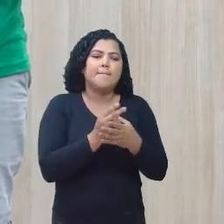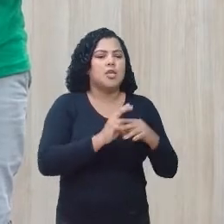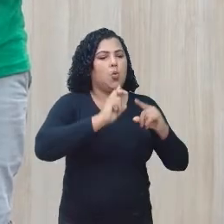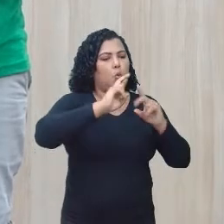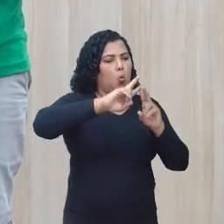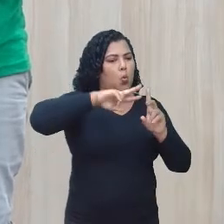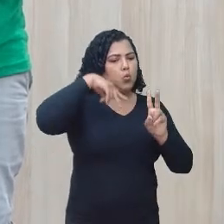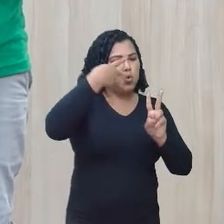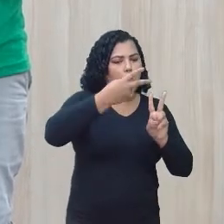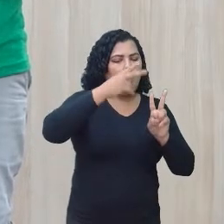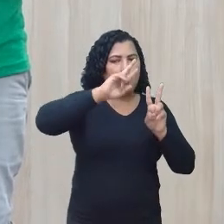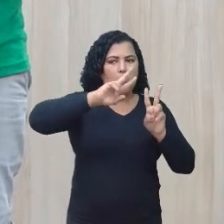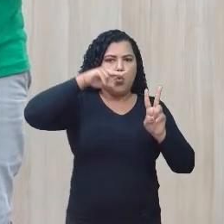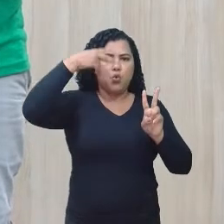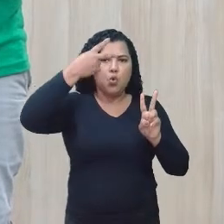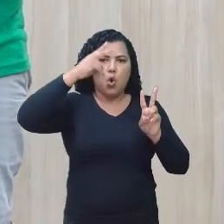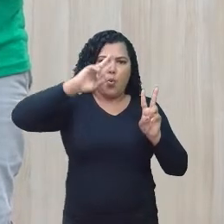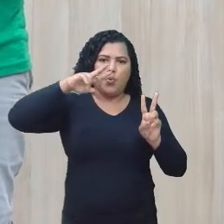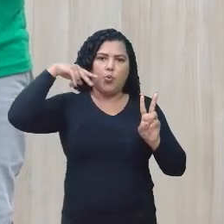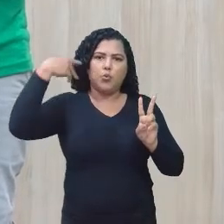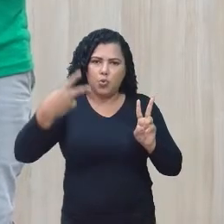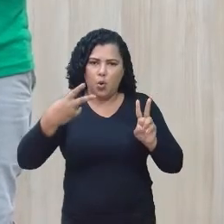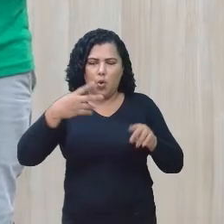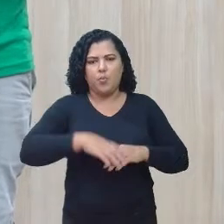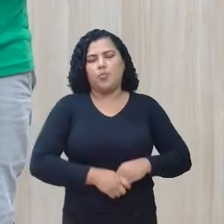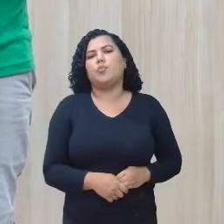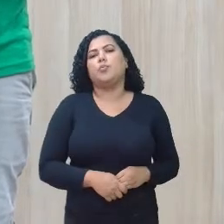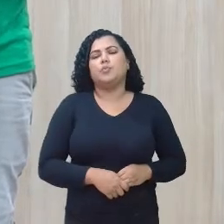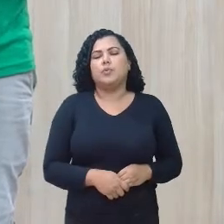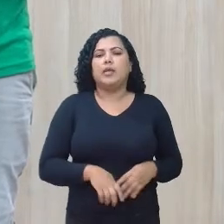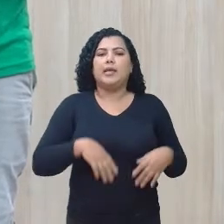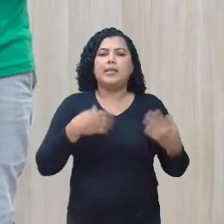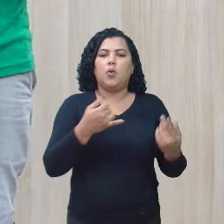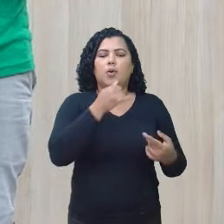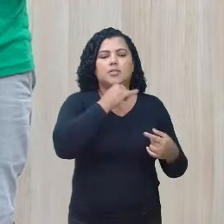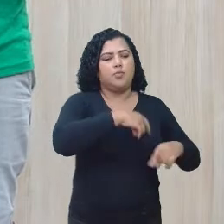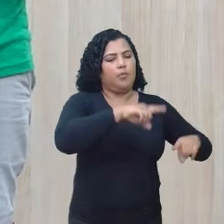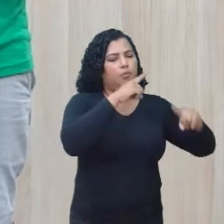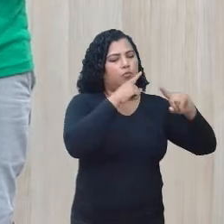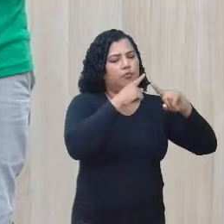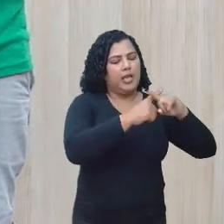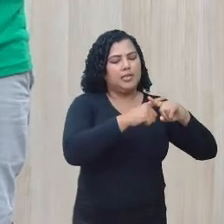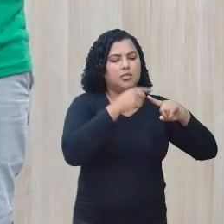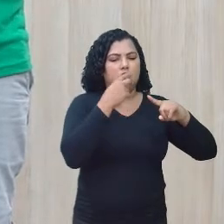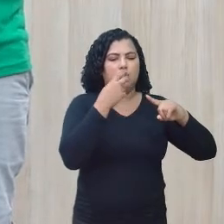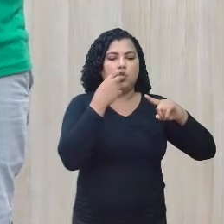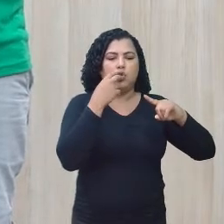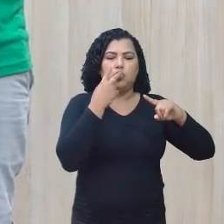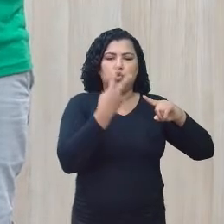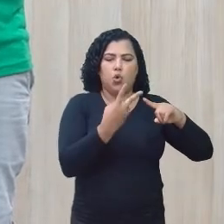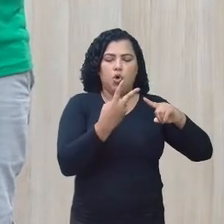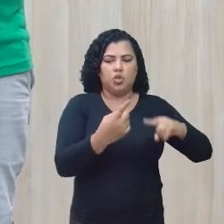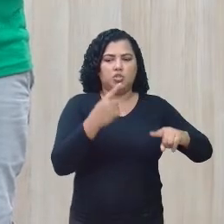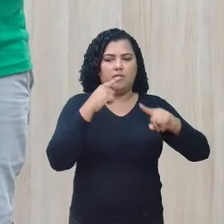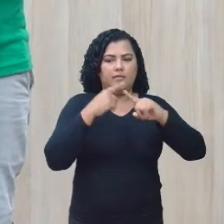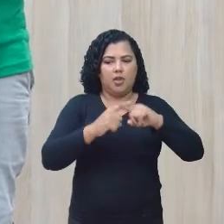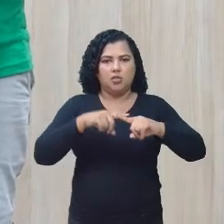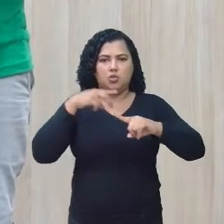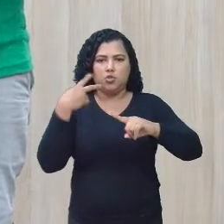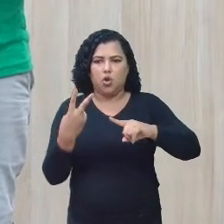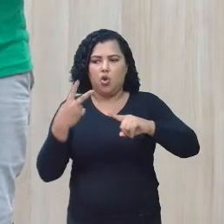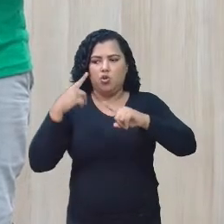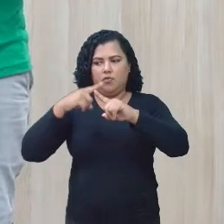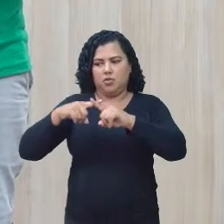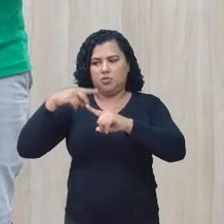dobro do dobro. Então, a gente tinha uma multiplicação onde os fatores eram sempre o número 2. E a gente viu